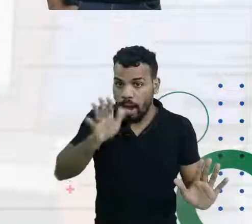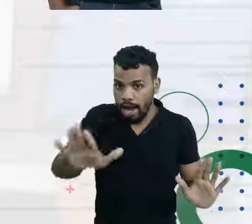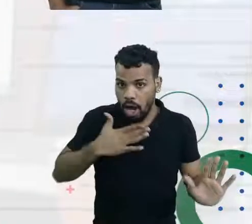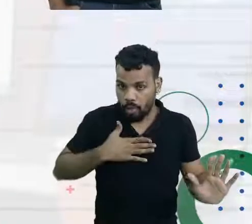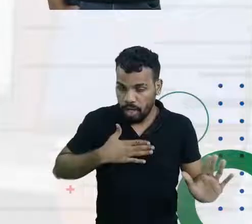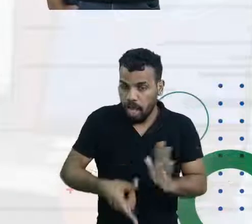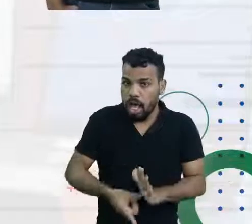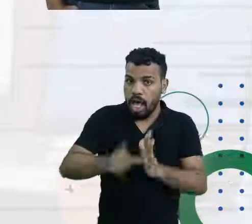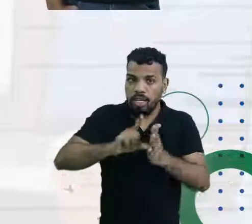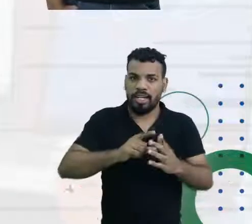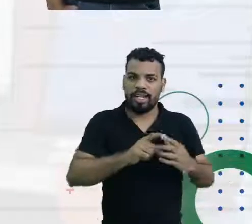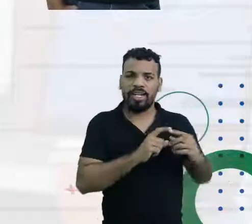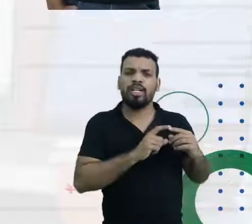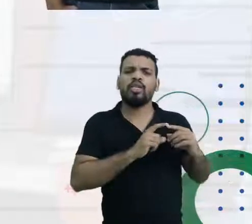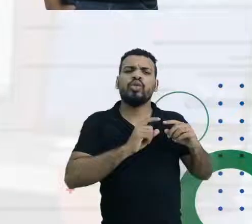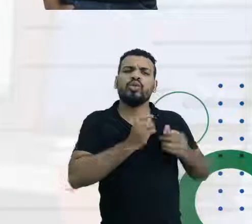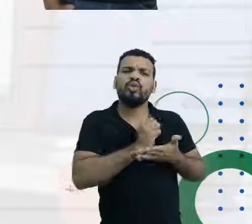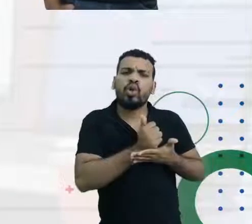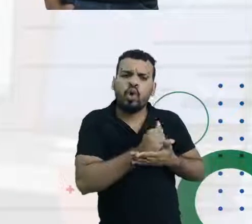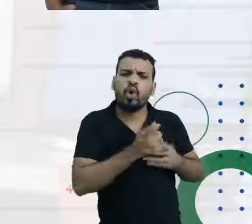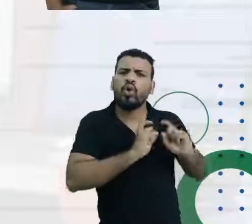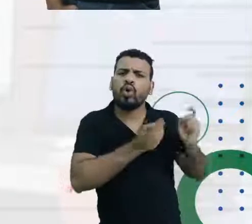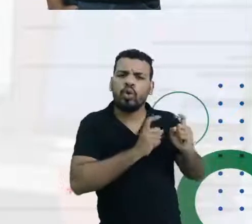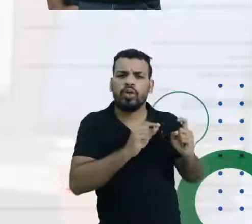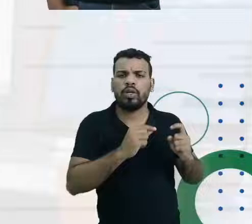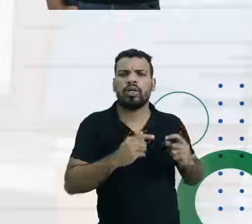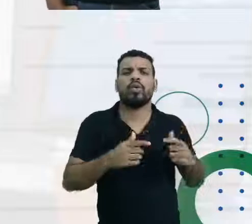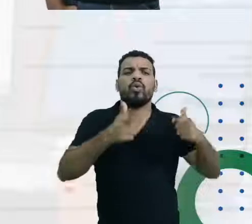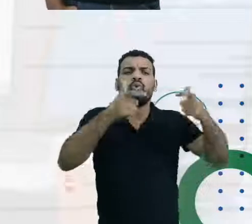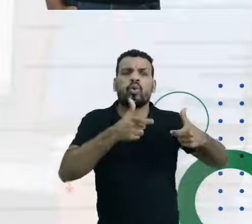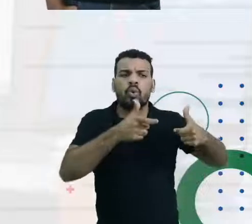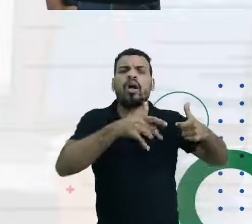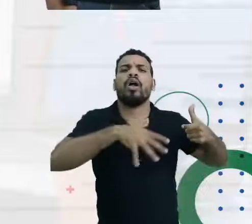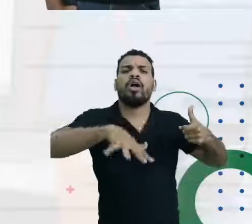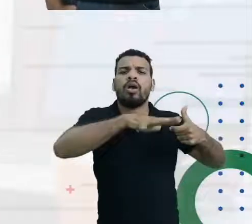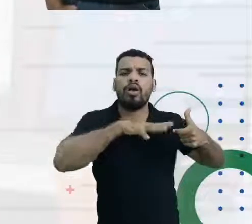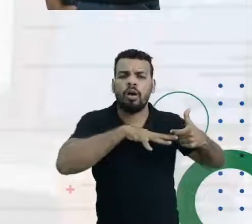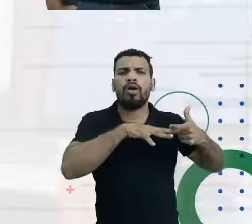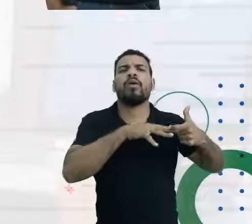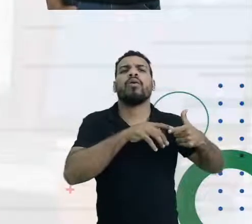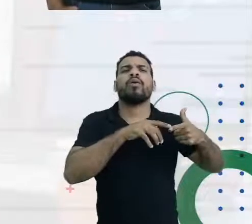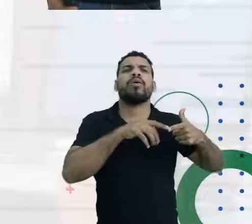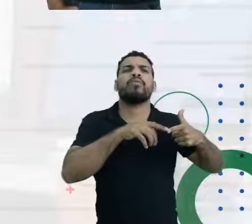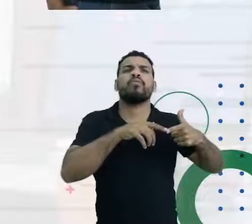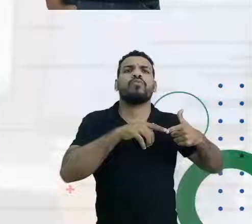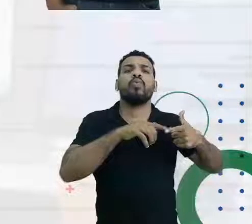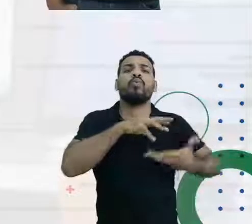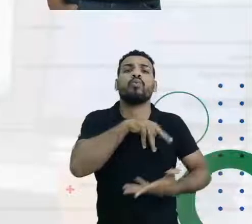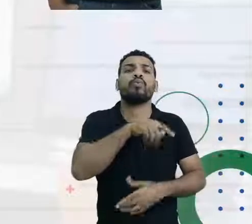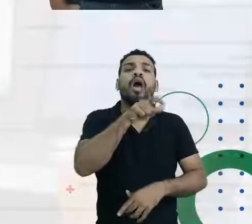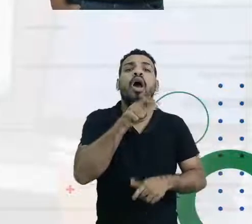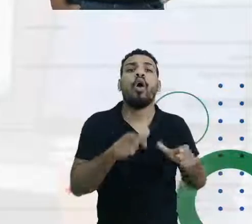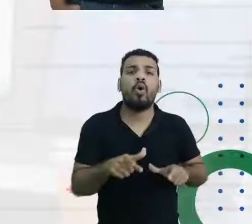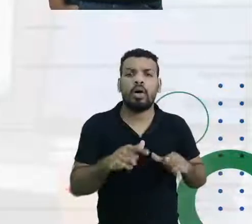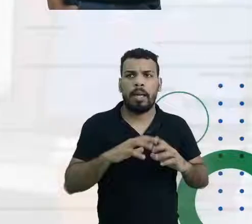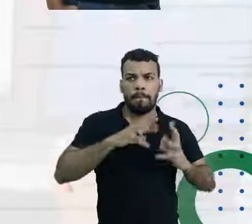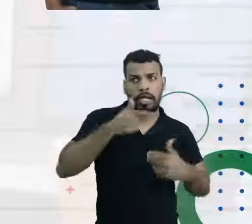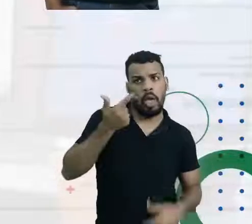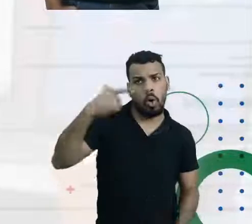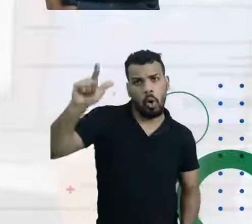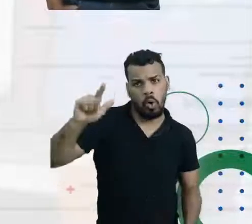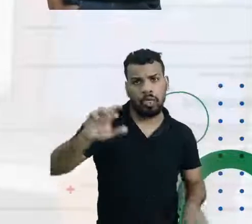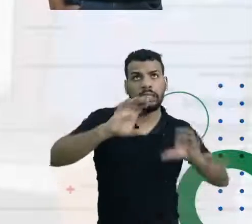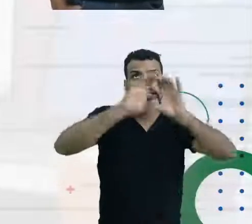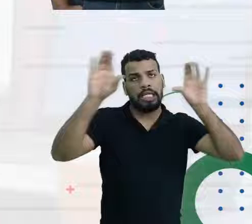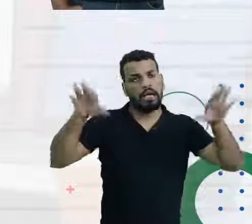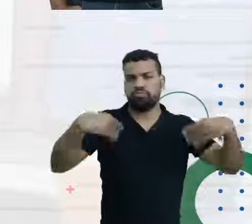que a gente discutiu antes dentro do jogo. O escopo, o ambiente, qual a localidade, quem são os